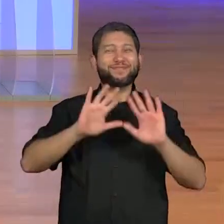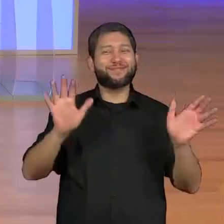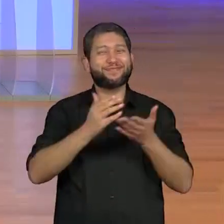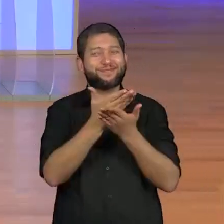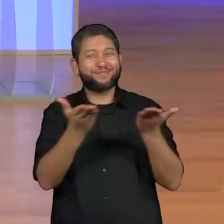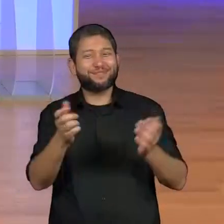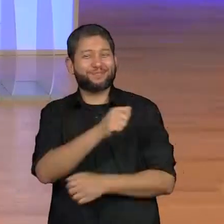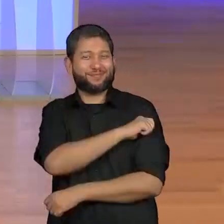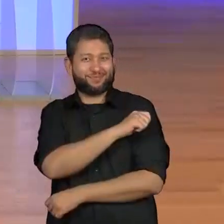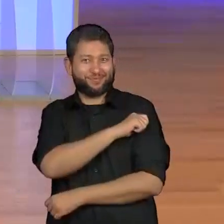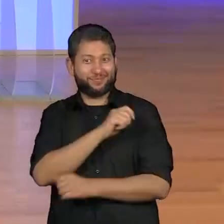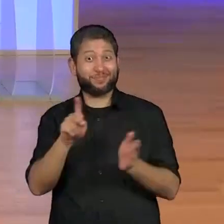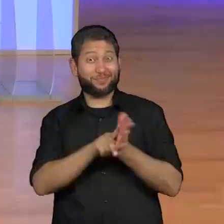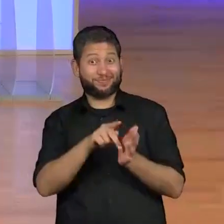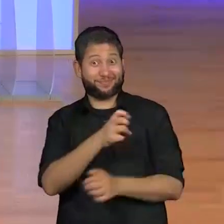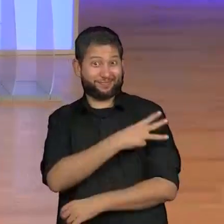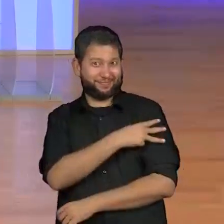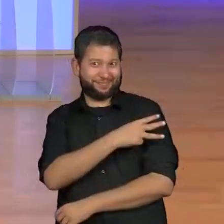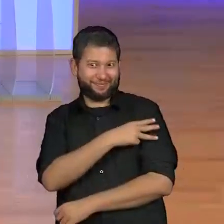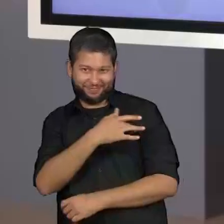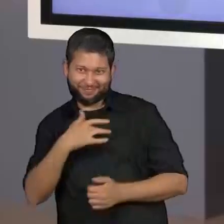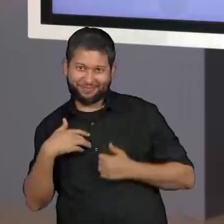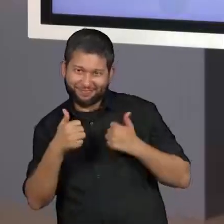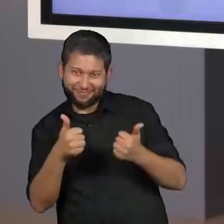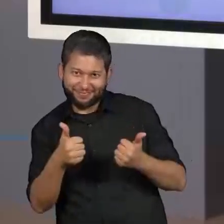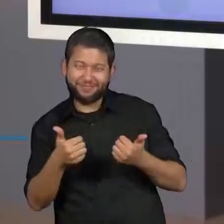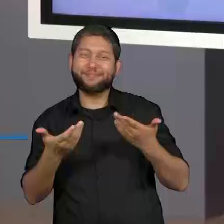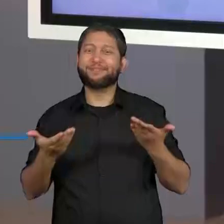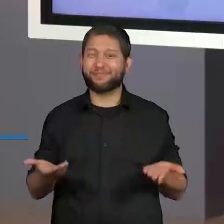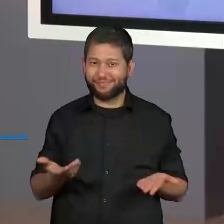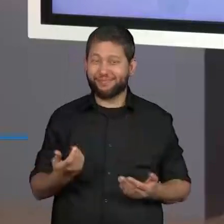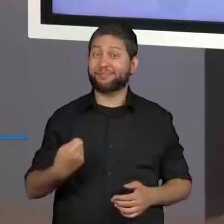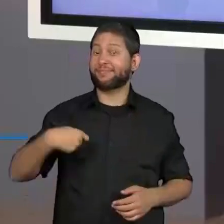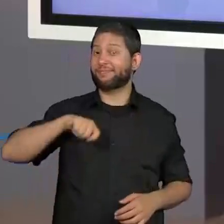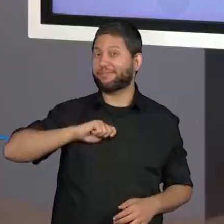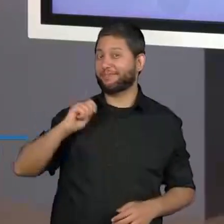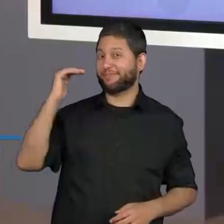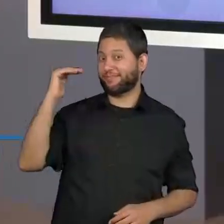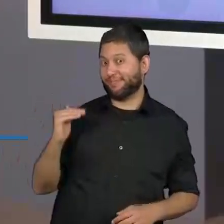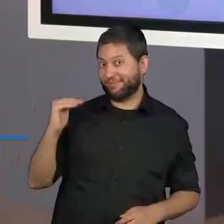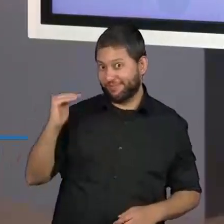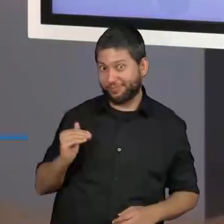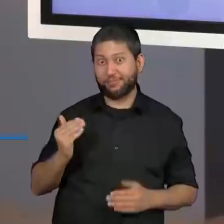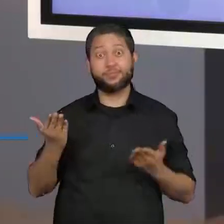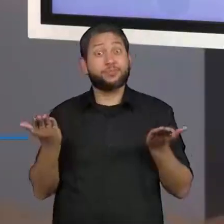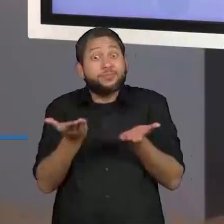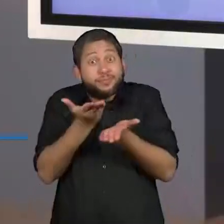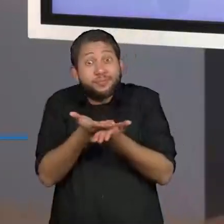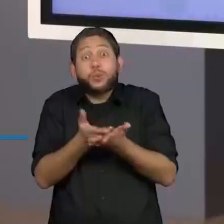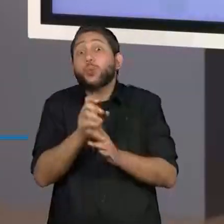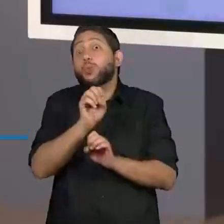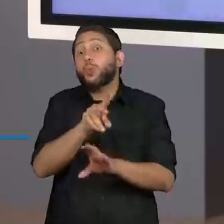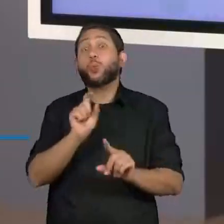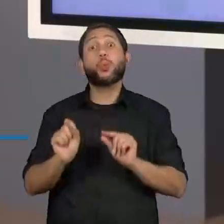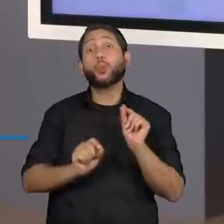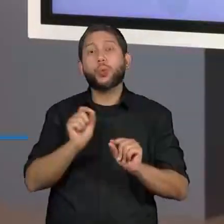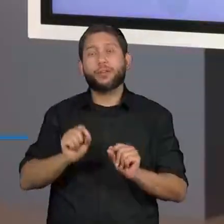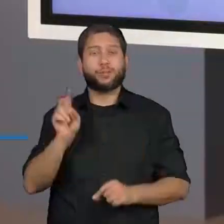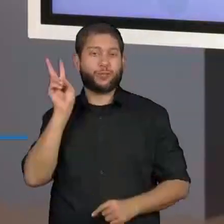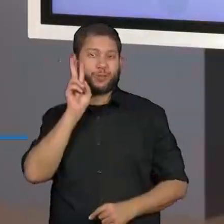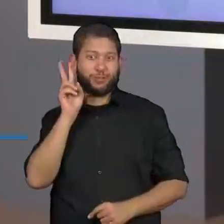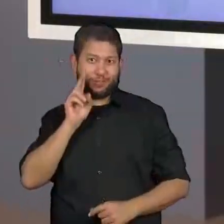Olá, estudantes do terceiro ano, tudo bem com vocês? Eu sou a professora Joyce, essa é mais uma aula de História que ficará disponível